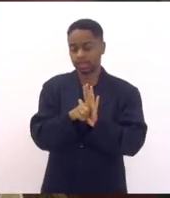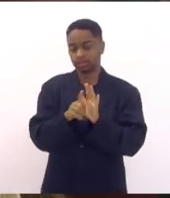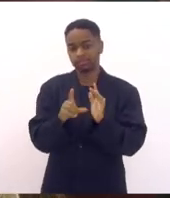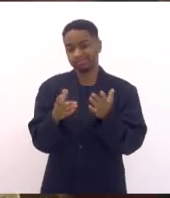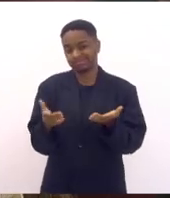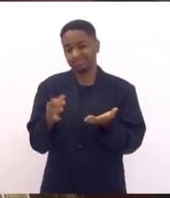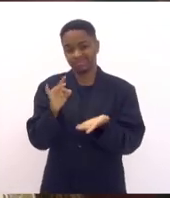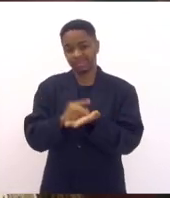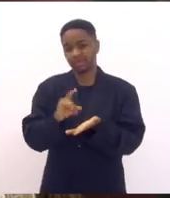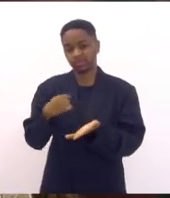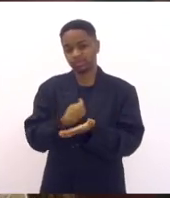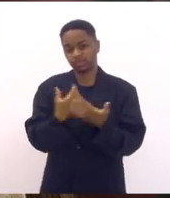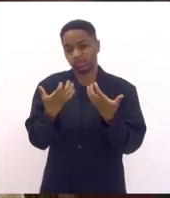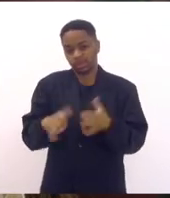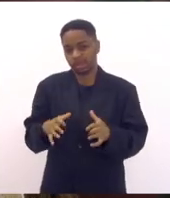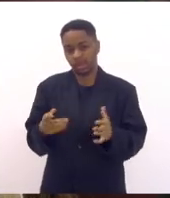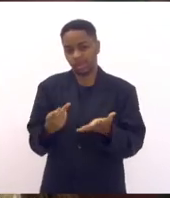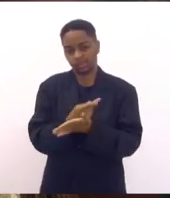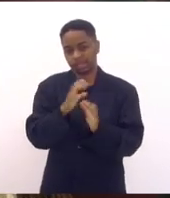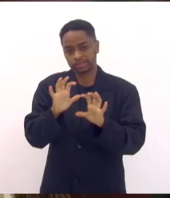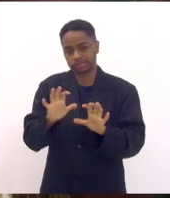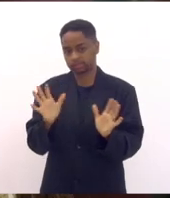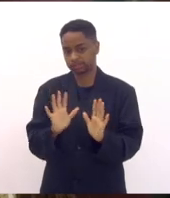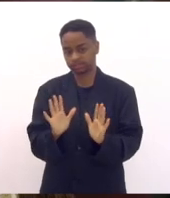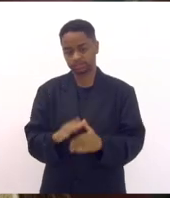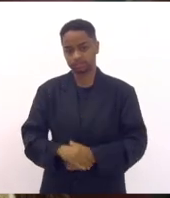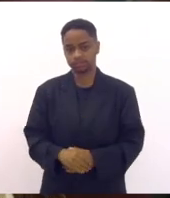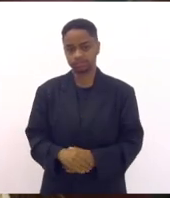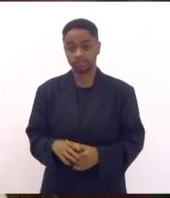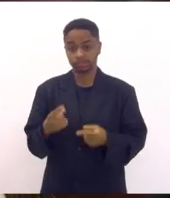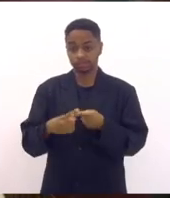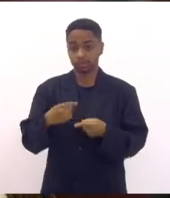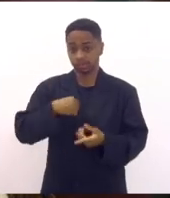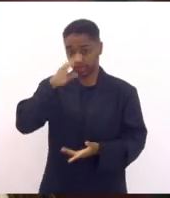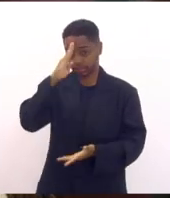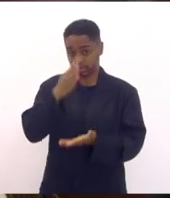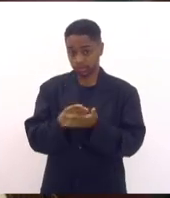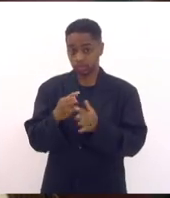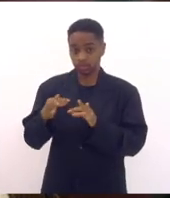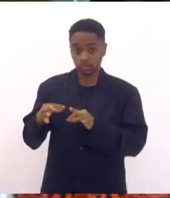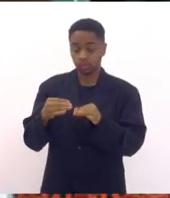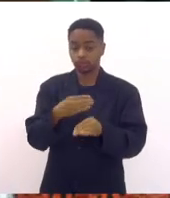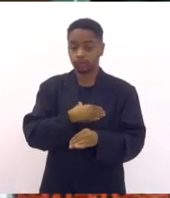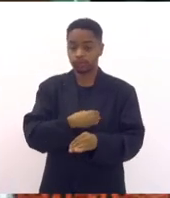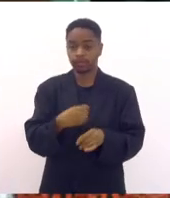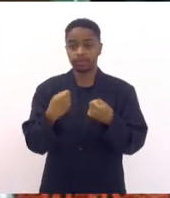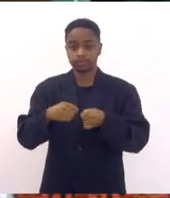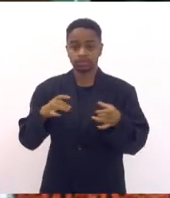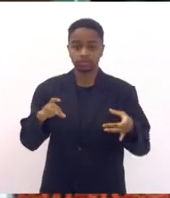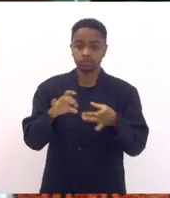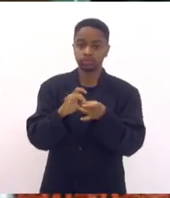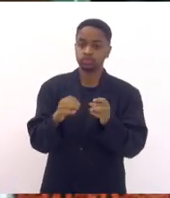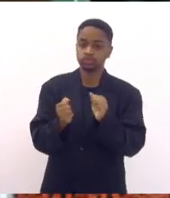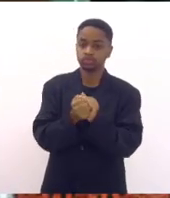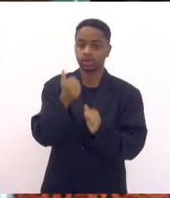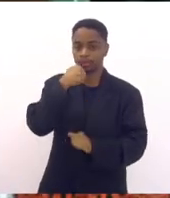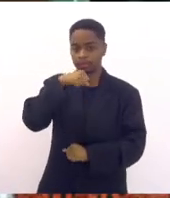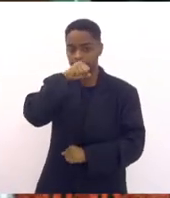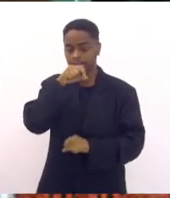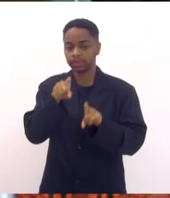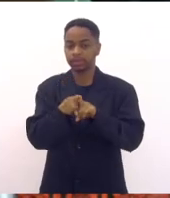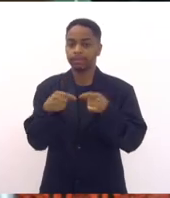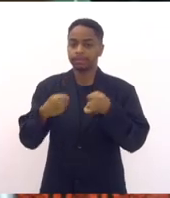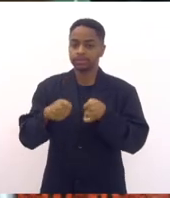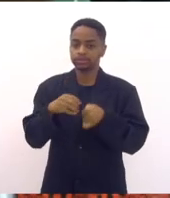gente realmente gostaria que acontecesse eu acho que todo filho precisa da mãe e e precisa do amor da mãe